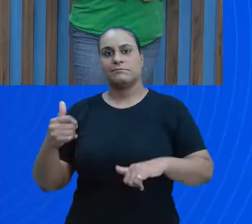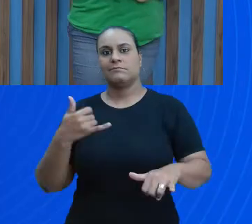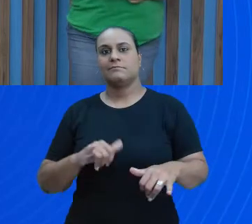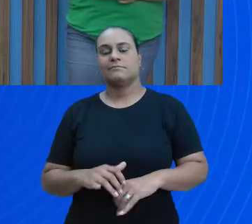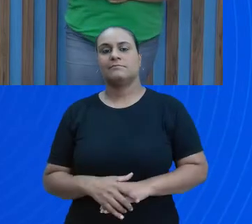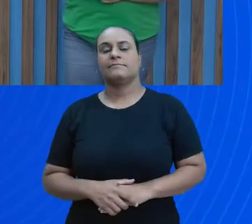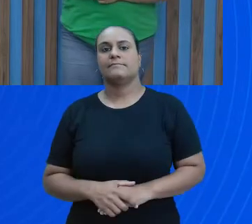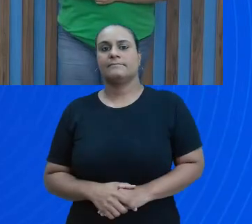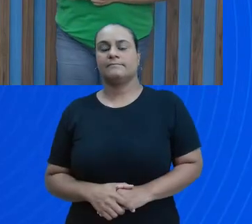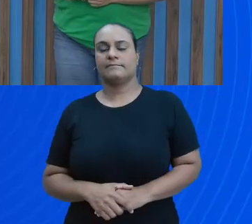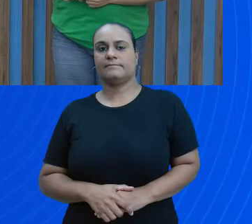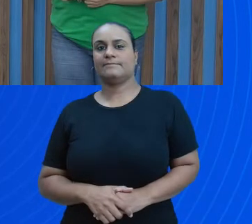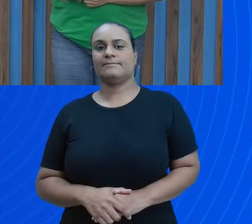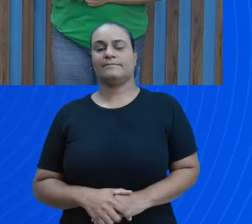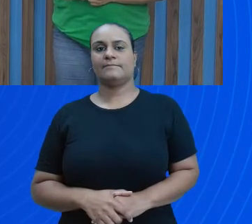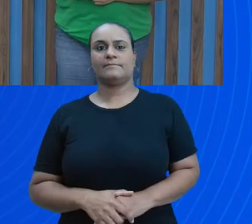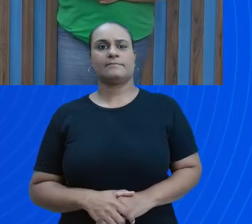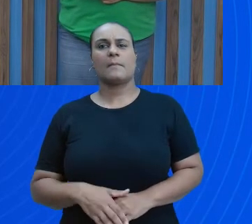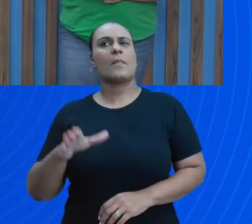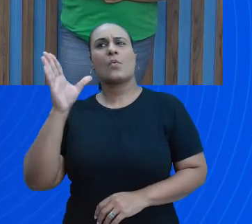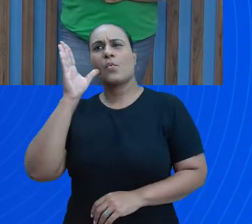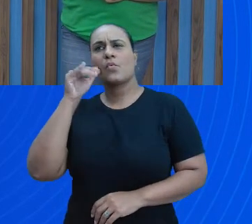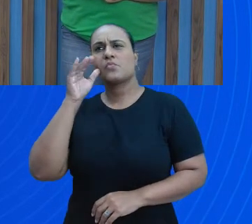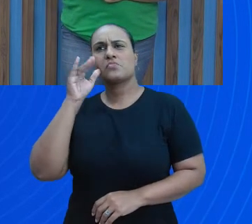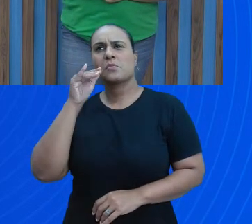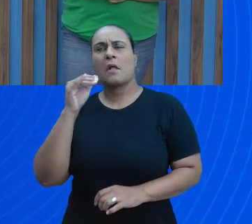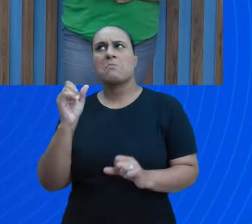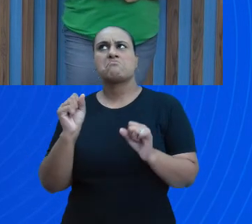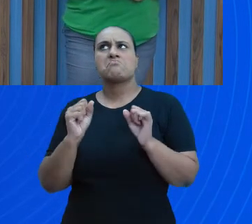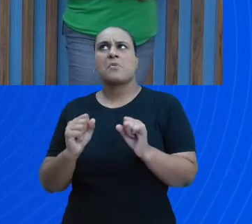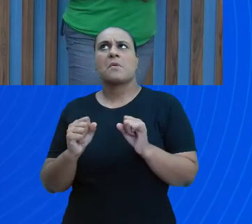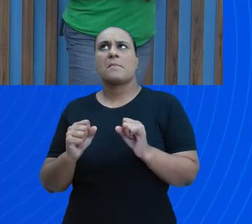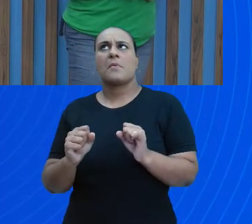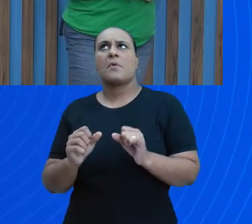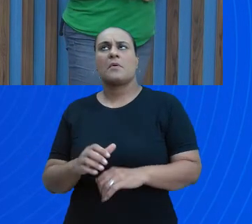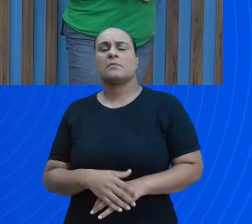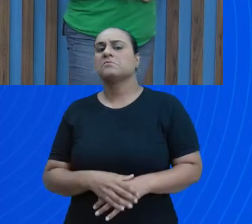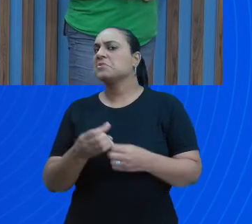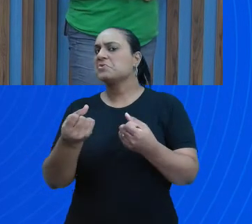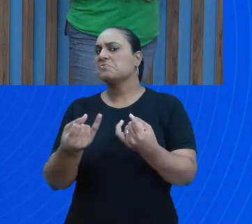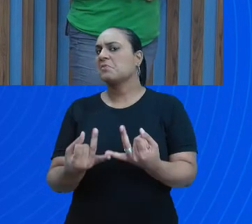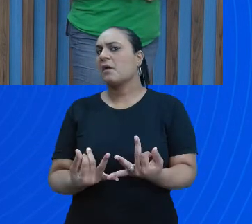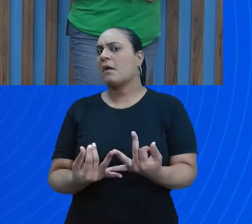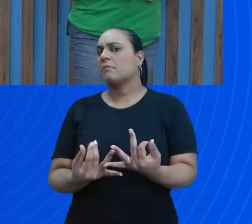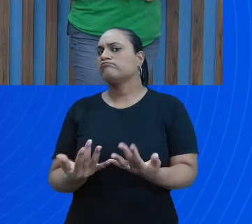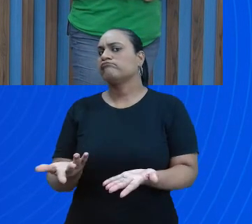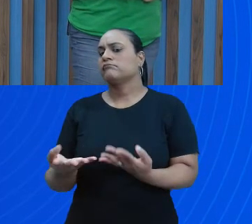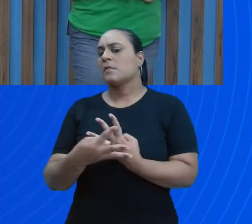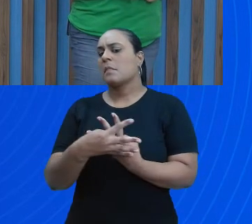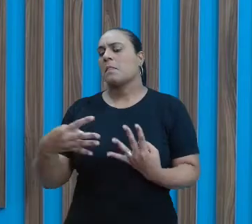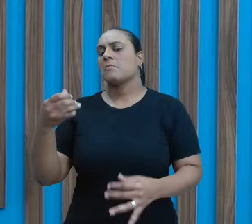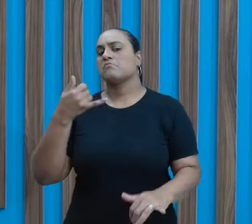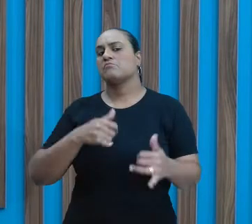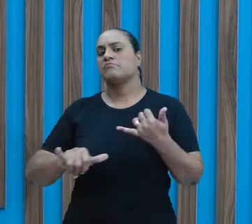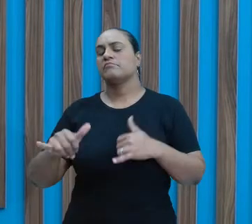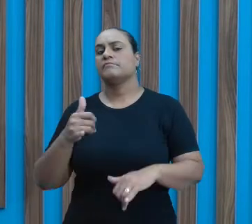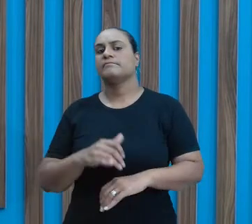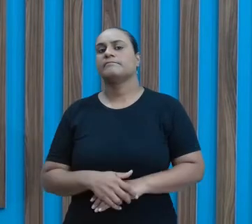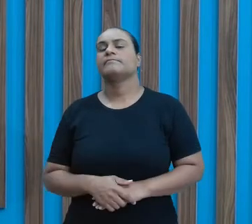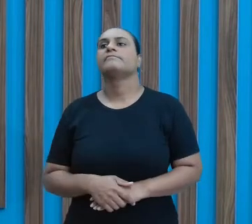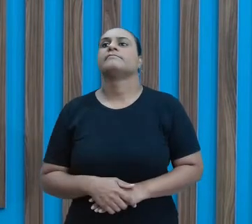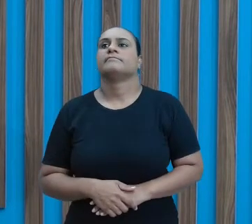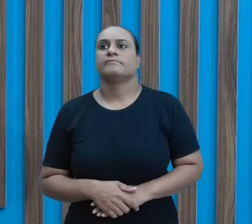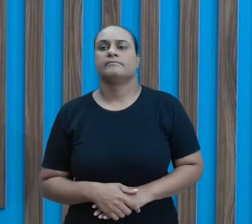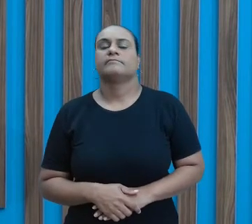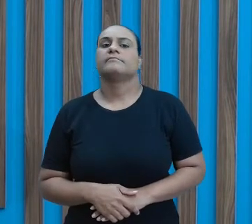Pode falar. Que curiosidades que a gente pode falar aqui sobre essa tabela, prof? Vamos listar